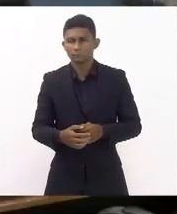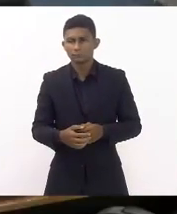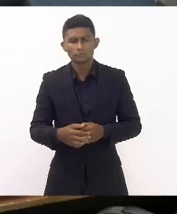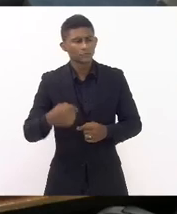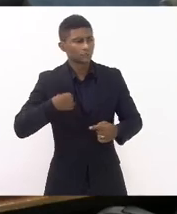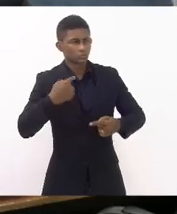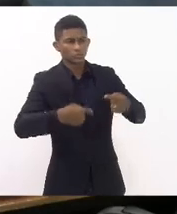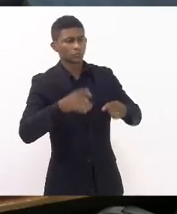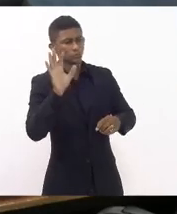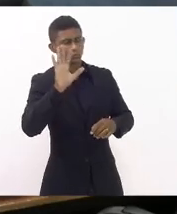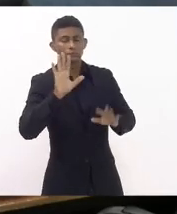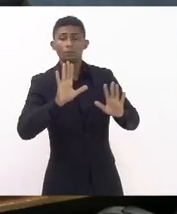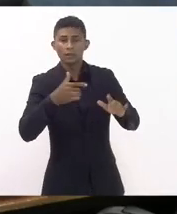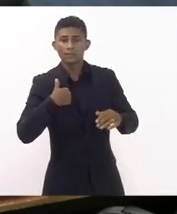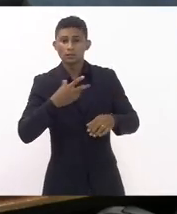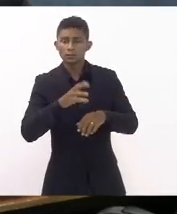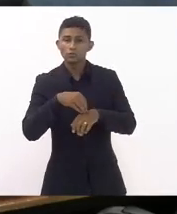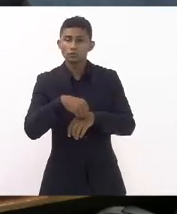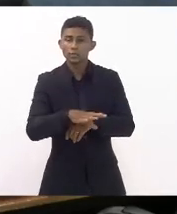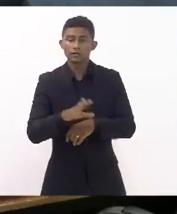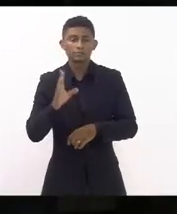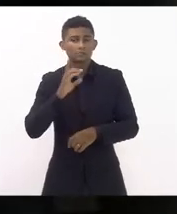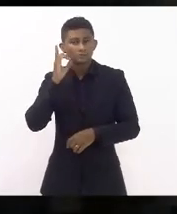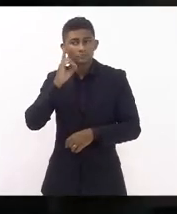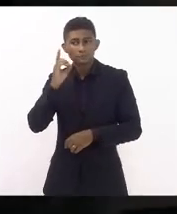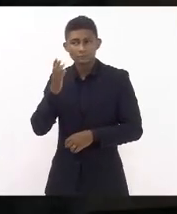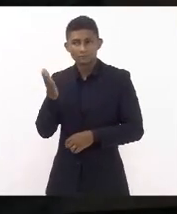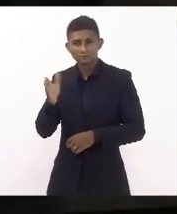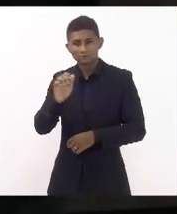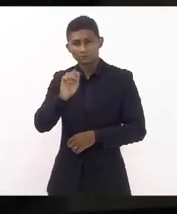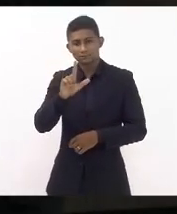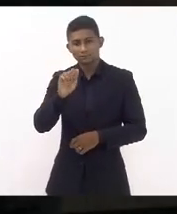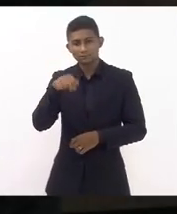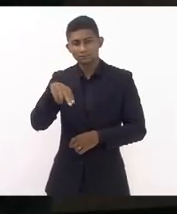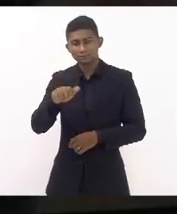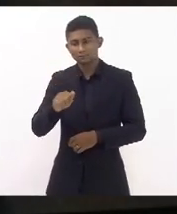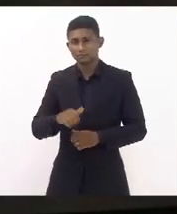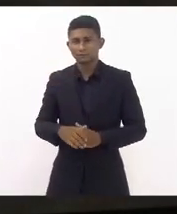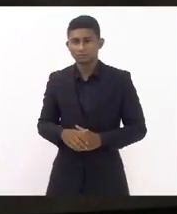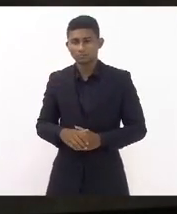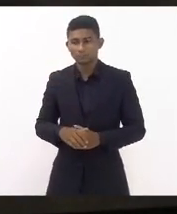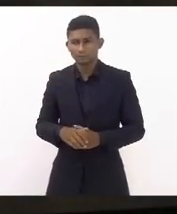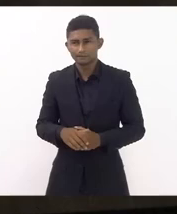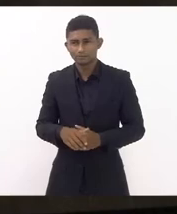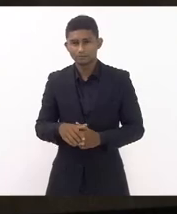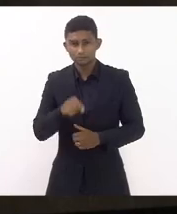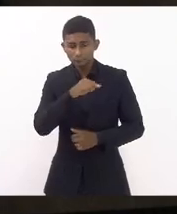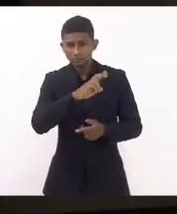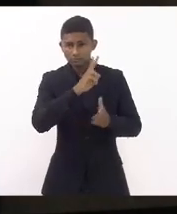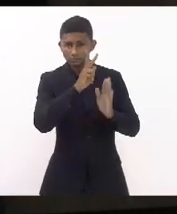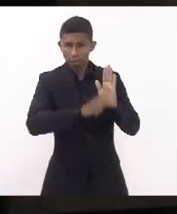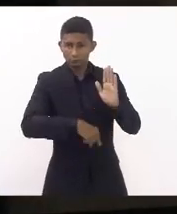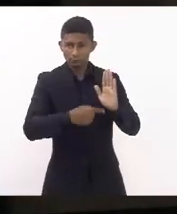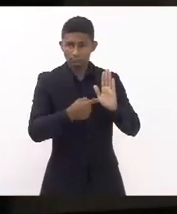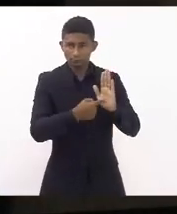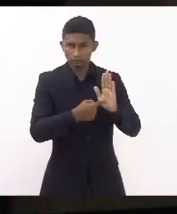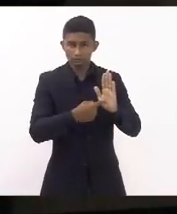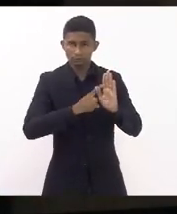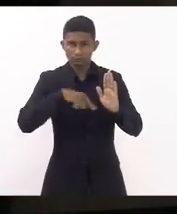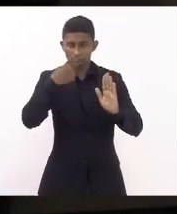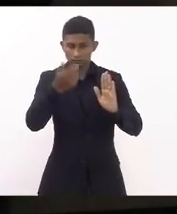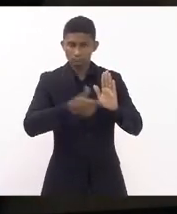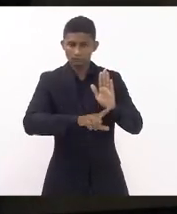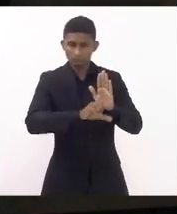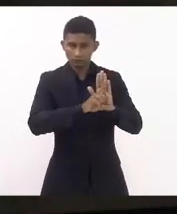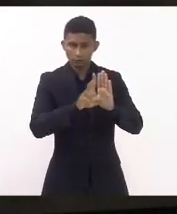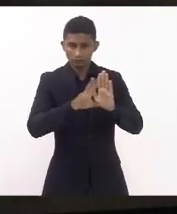discutir, apenas sugerir, deputado Márcio Pacheco, deputada Alana Passos, quando da sanção desse projeto de lei, quando ele se tornar lei,